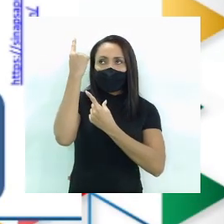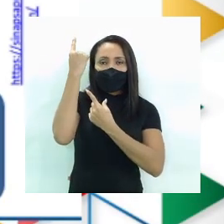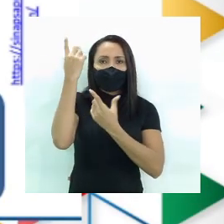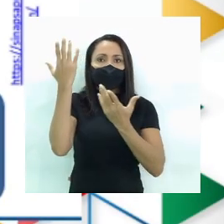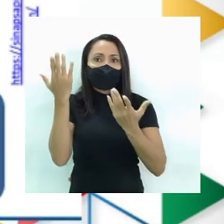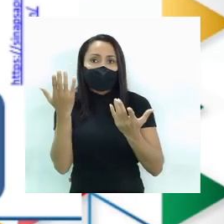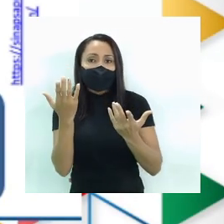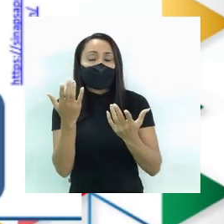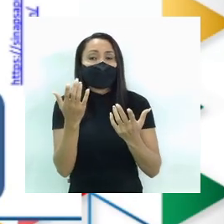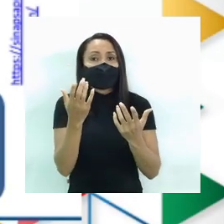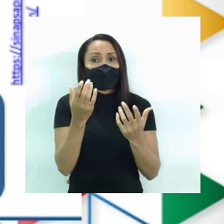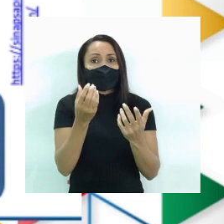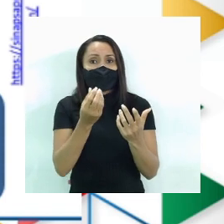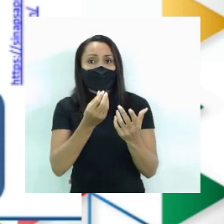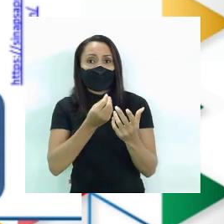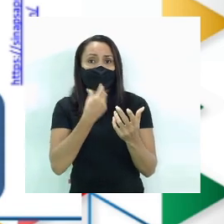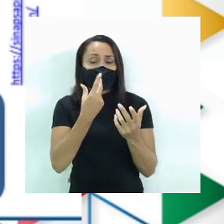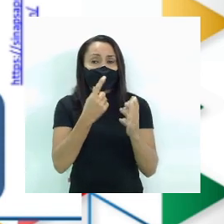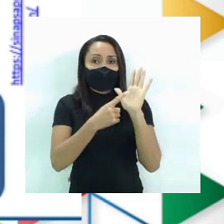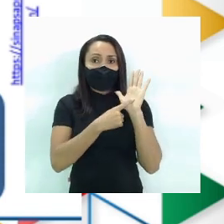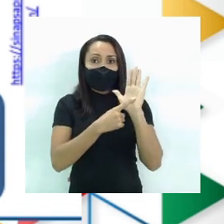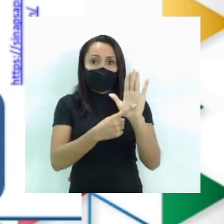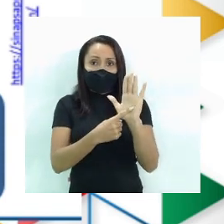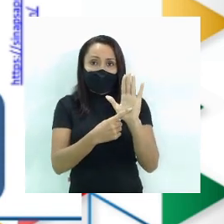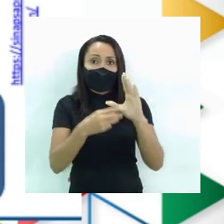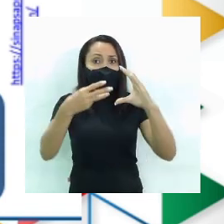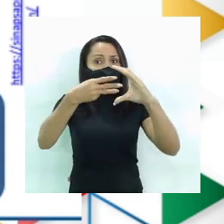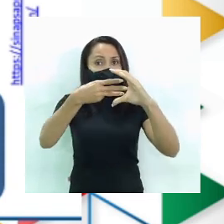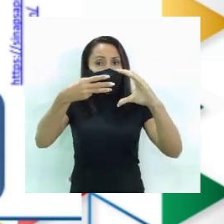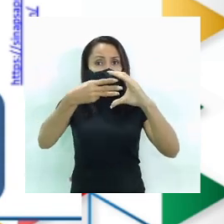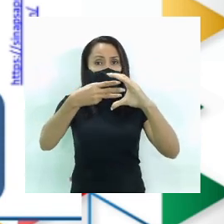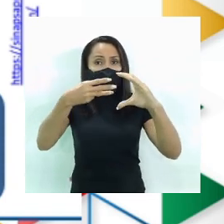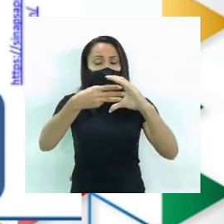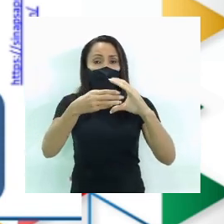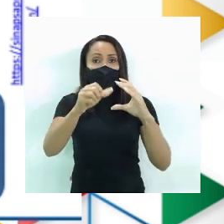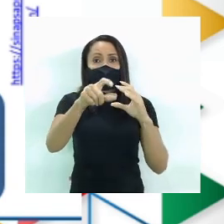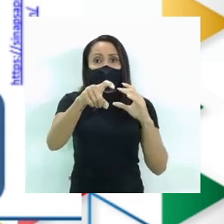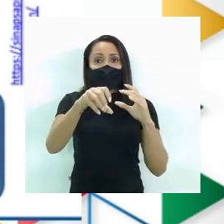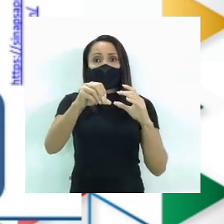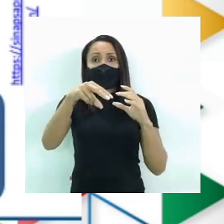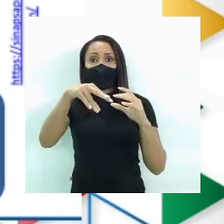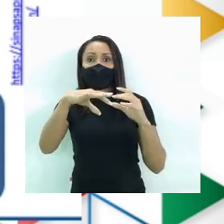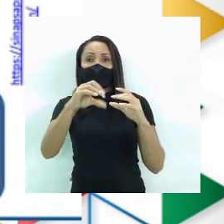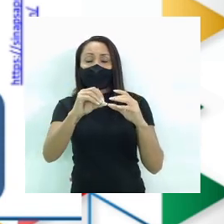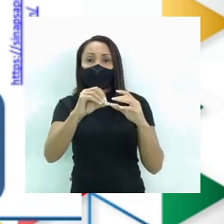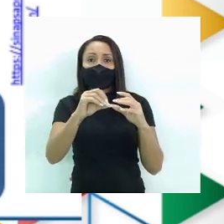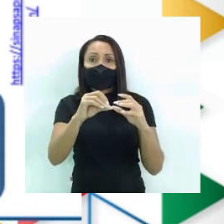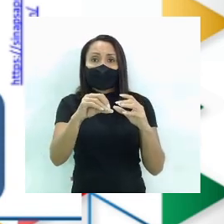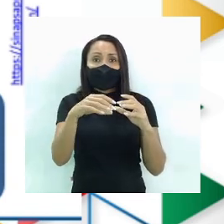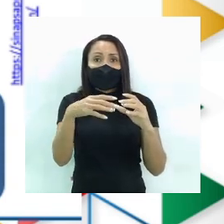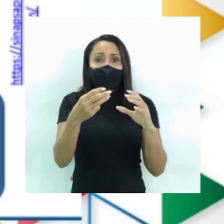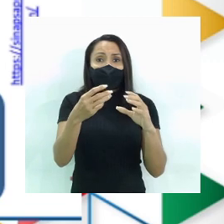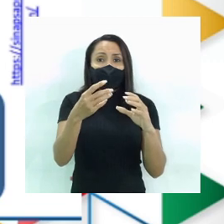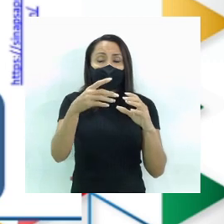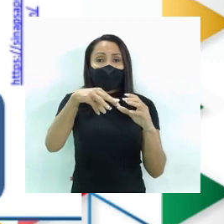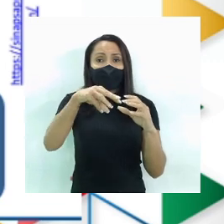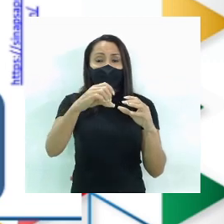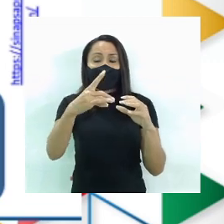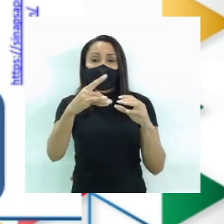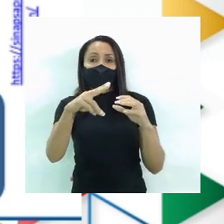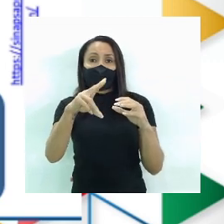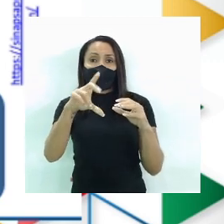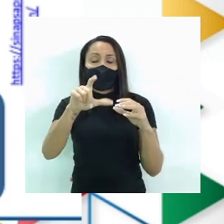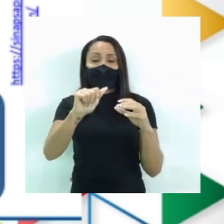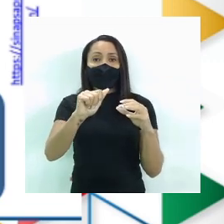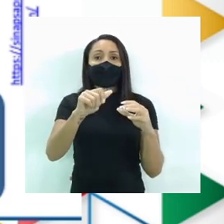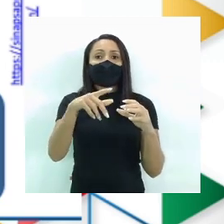neurônio apresenta o corpo celular, os detritos, o axônio, a medula de Bauer e a bainha de mielina.